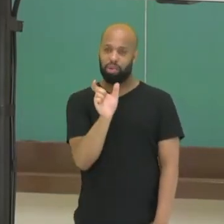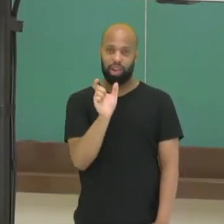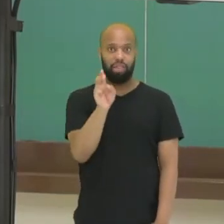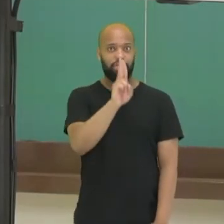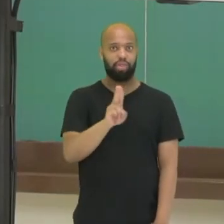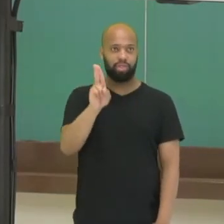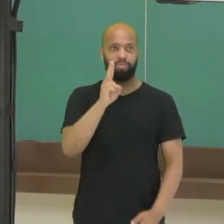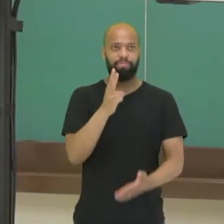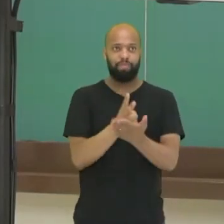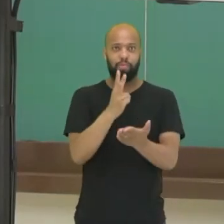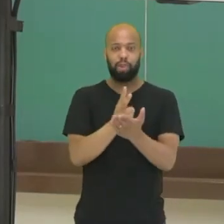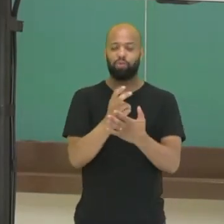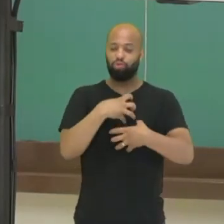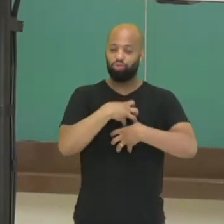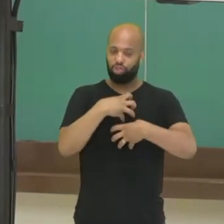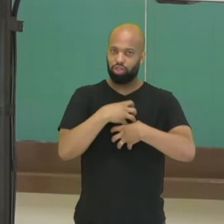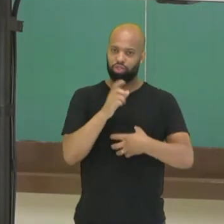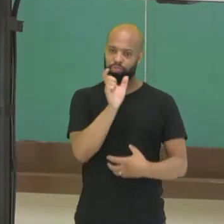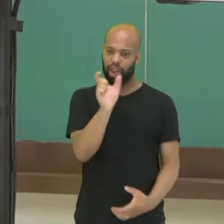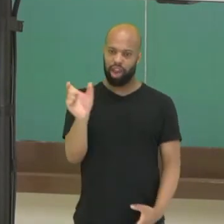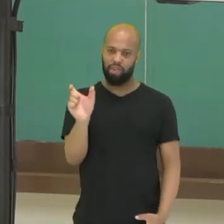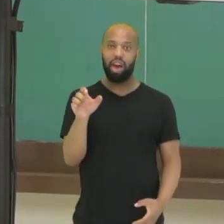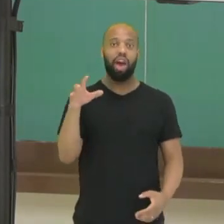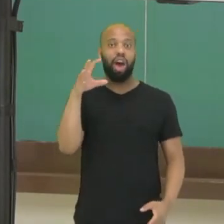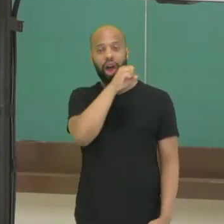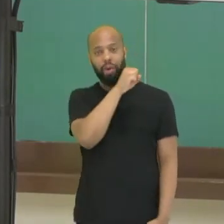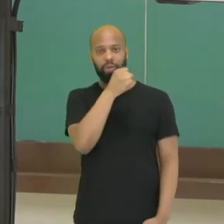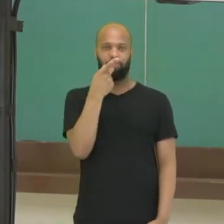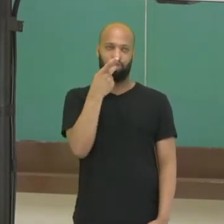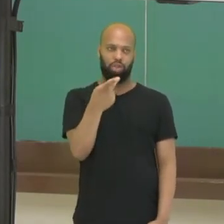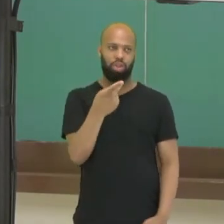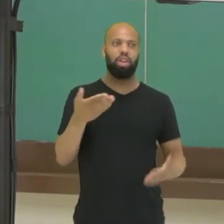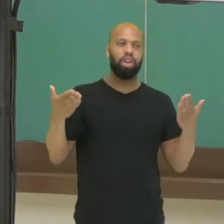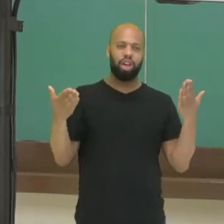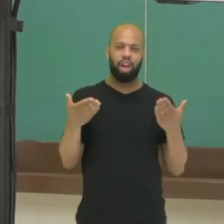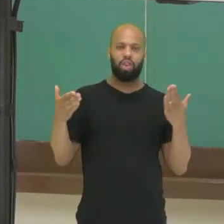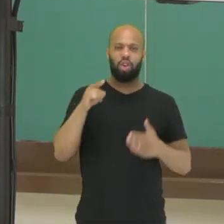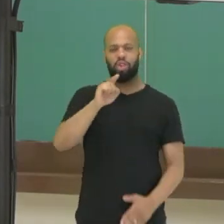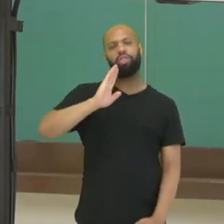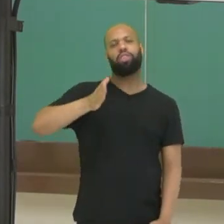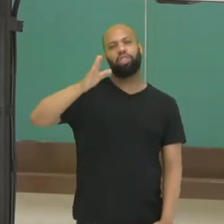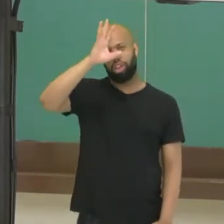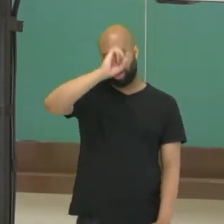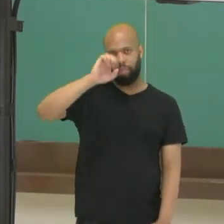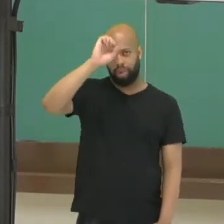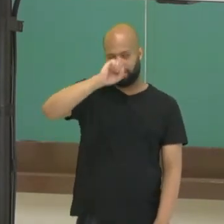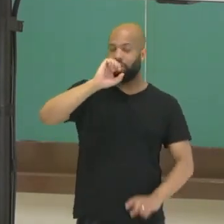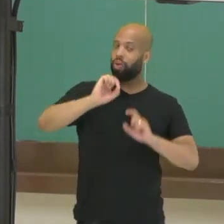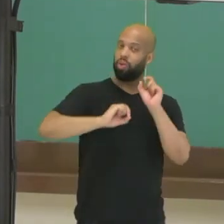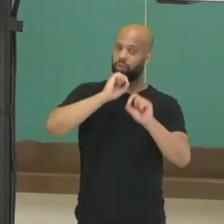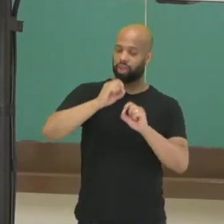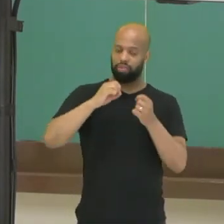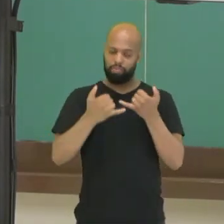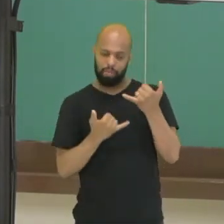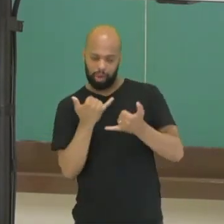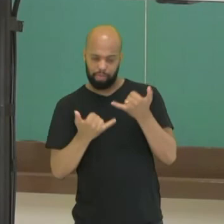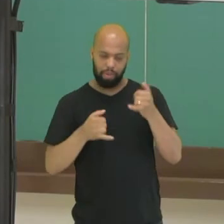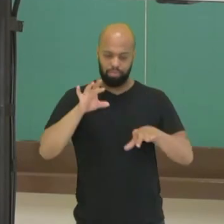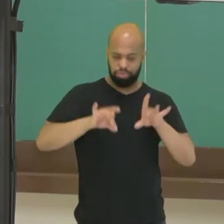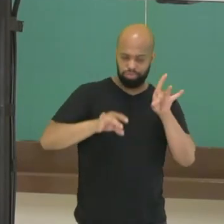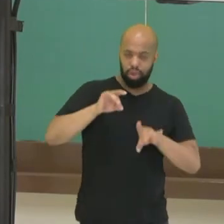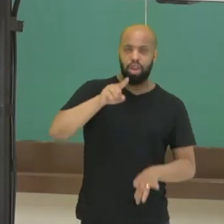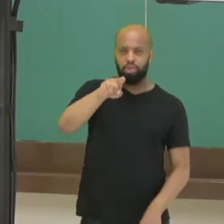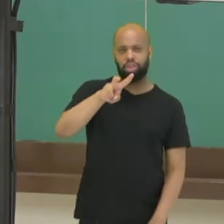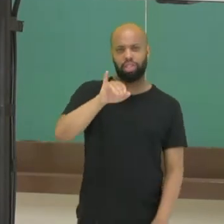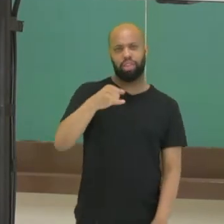bacana. Então, agora que você já, né, aprendeu os seus jogos teatrais, né, que tal você vivenciar